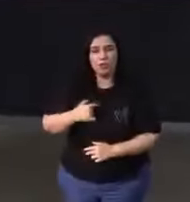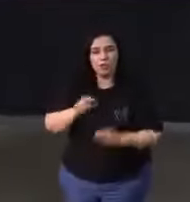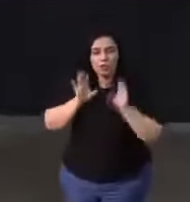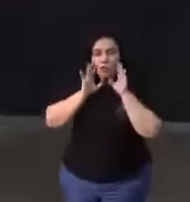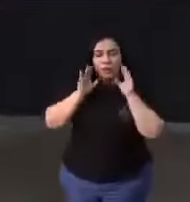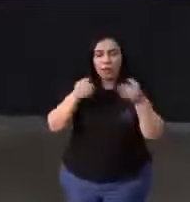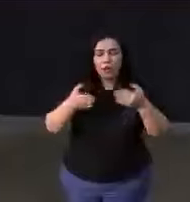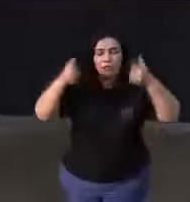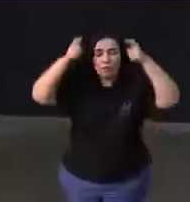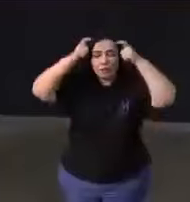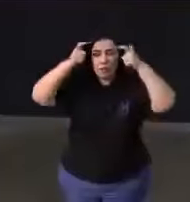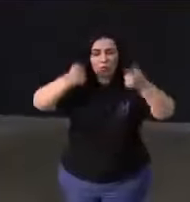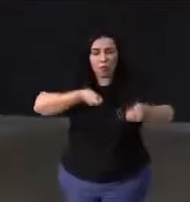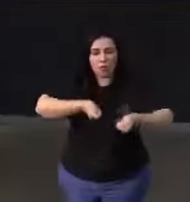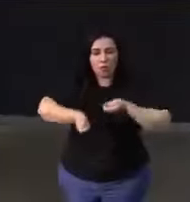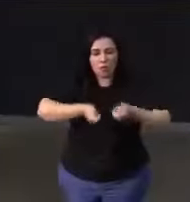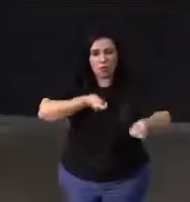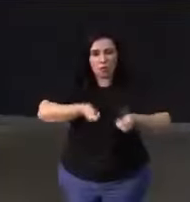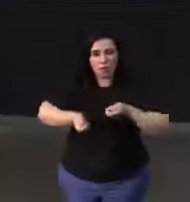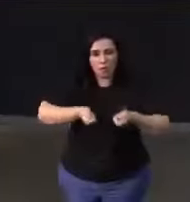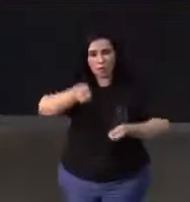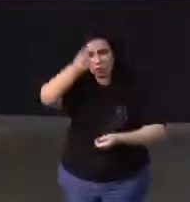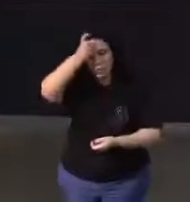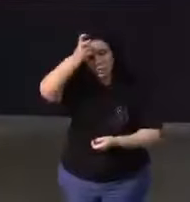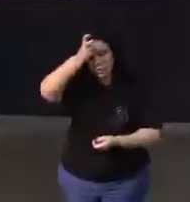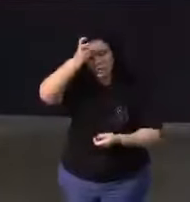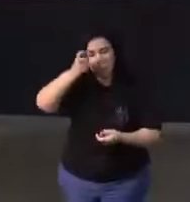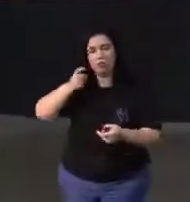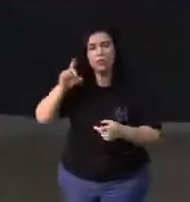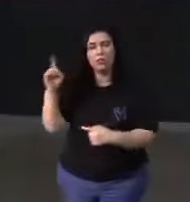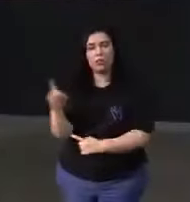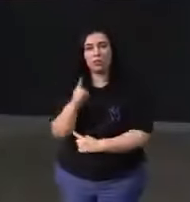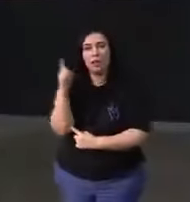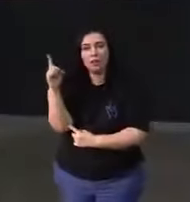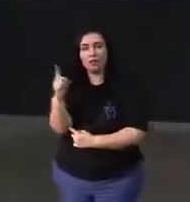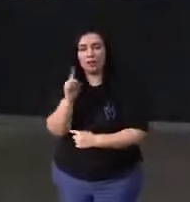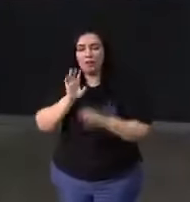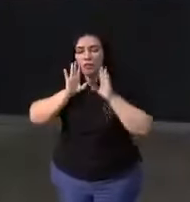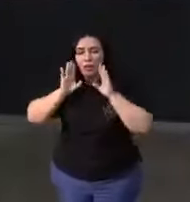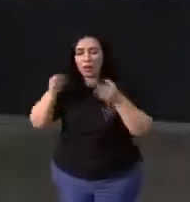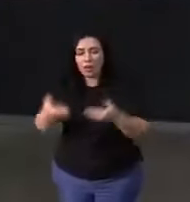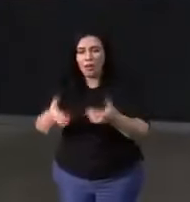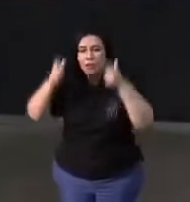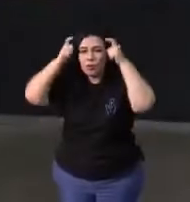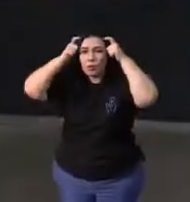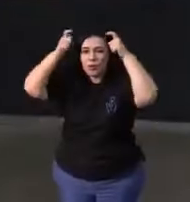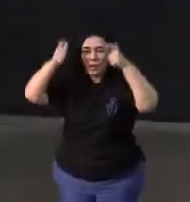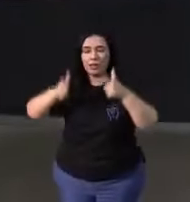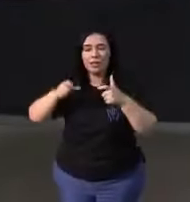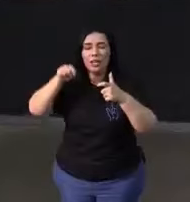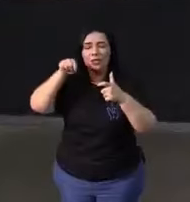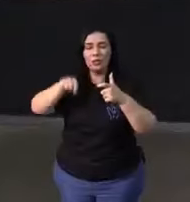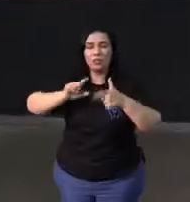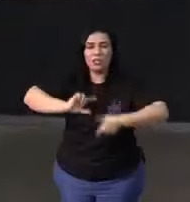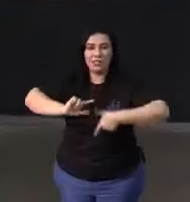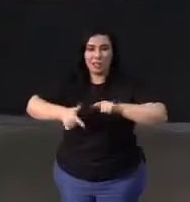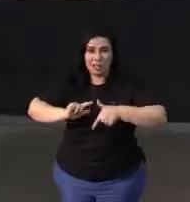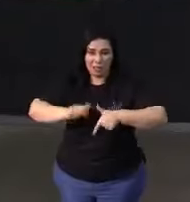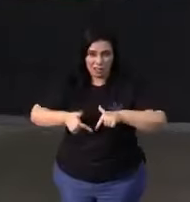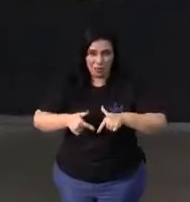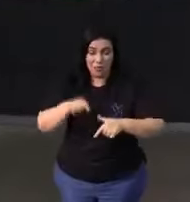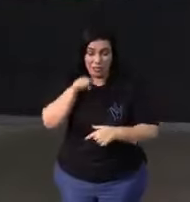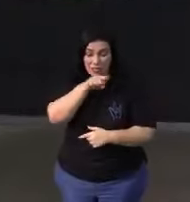governo do Egito, Davi não tirava os olhos do trono de Israel. Eles venceram, nós vamos vencer